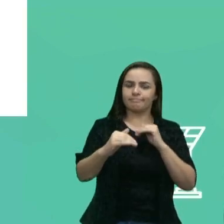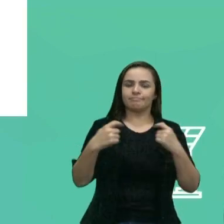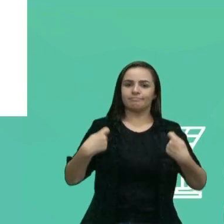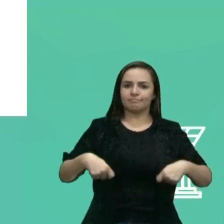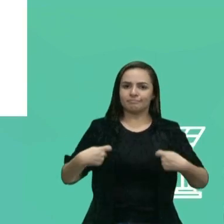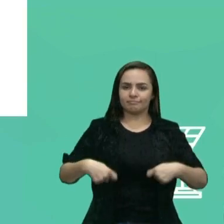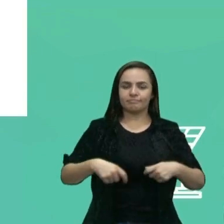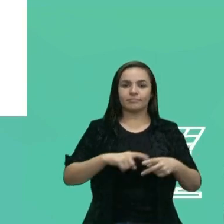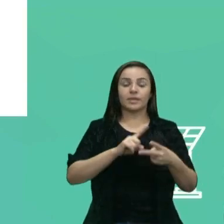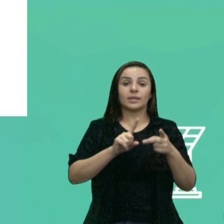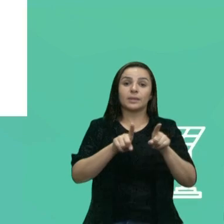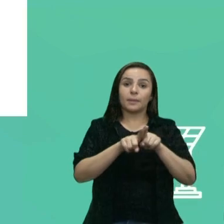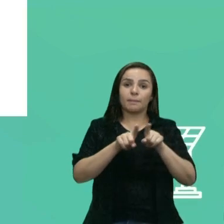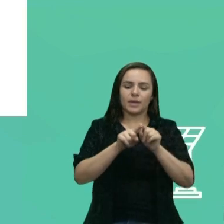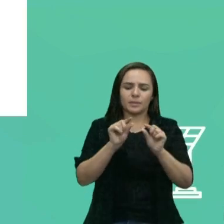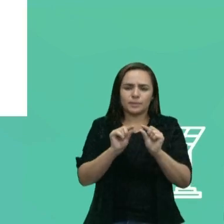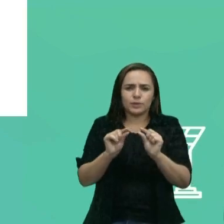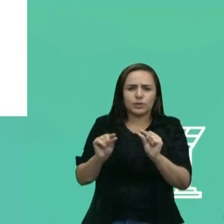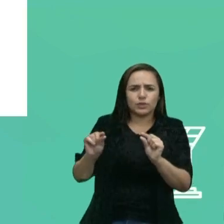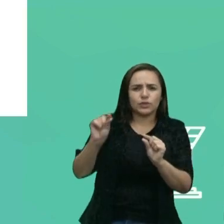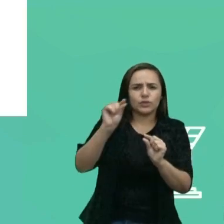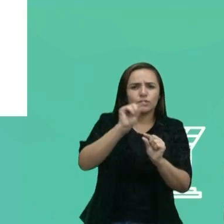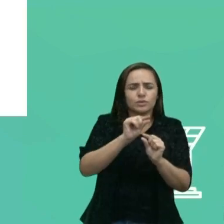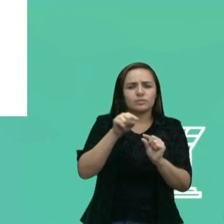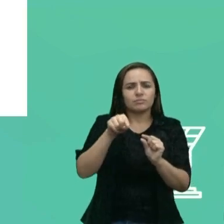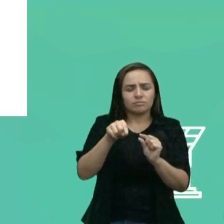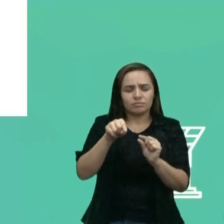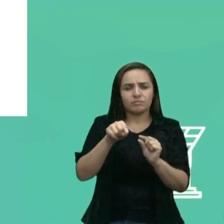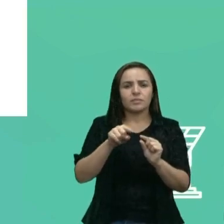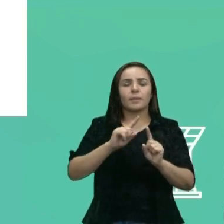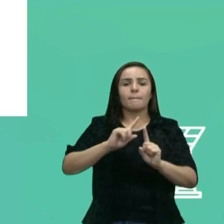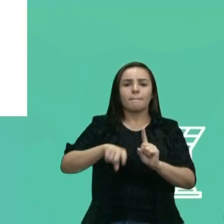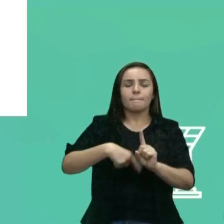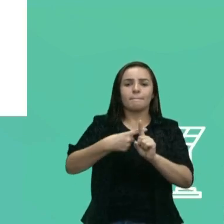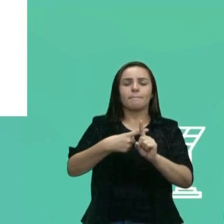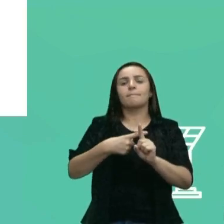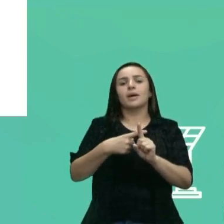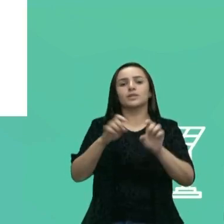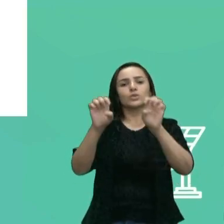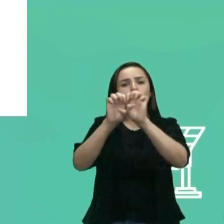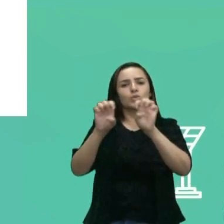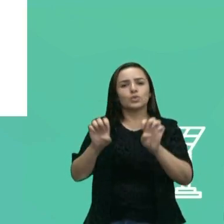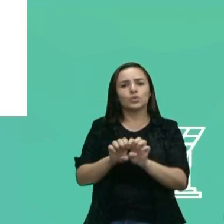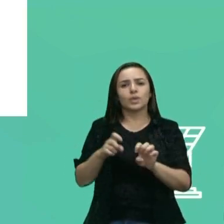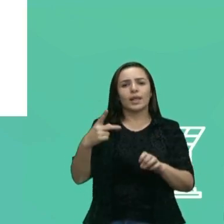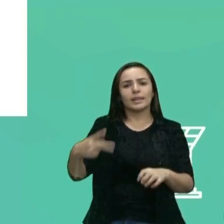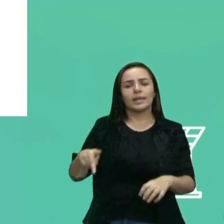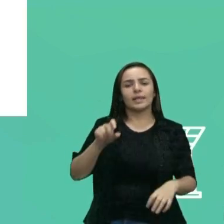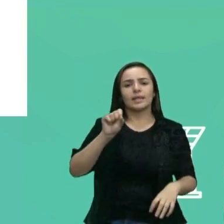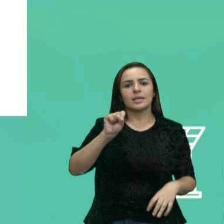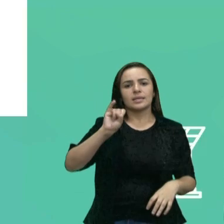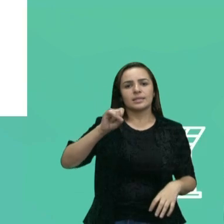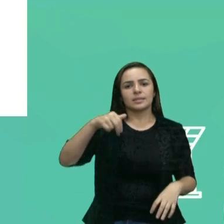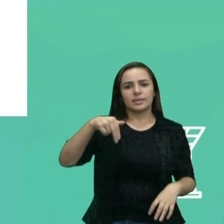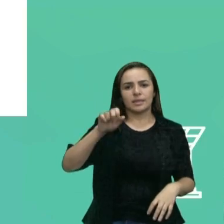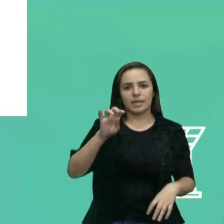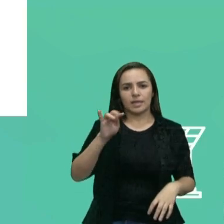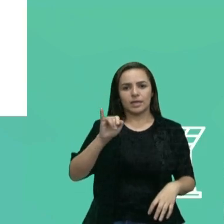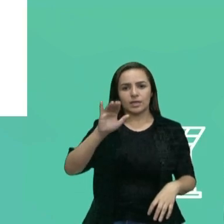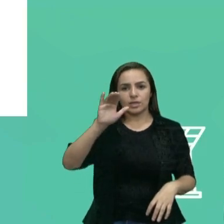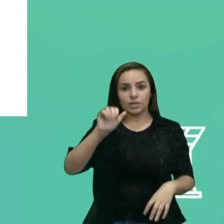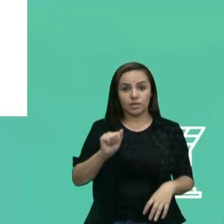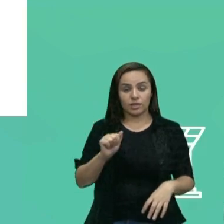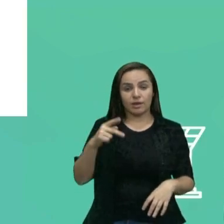e diferentes morfologias, entender também o efeito da nanoestruturação sobre a cinética de desorção